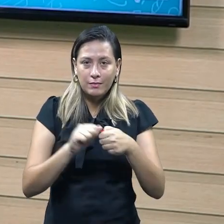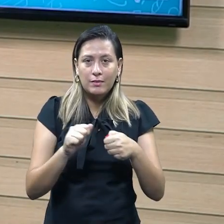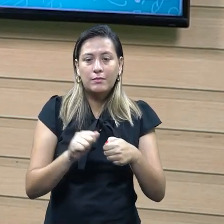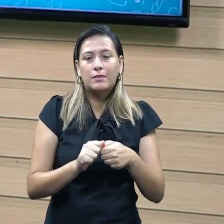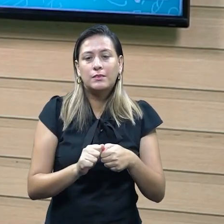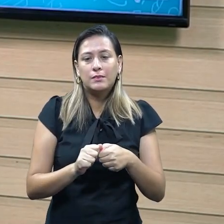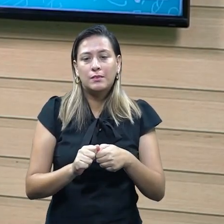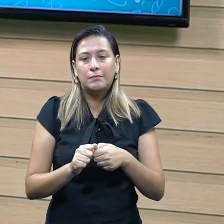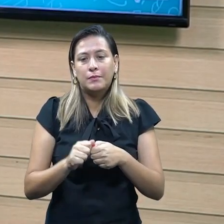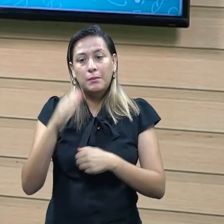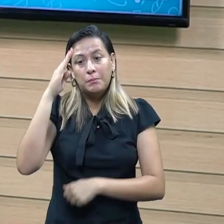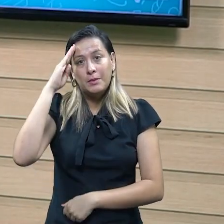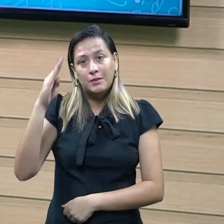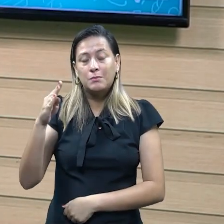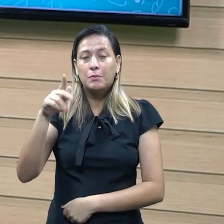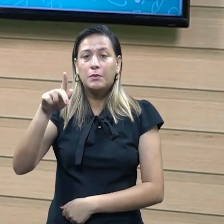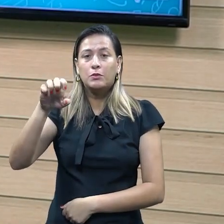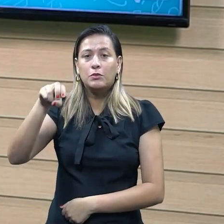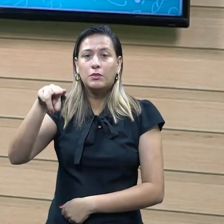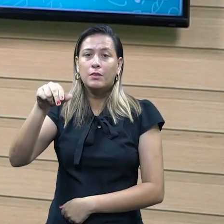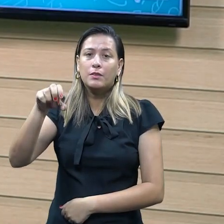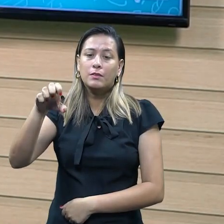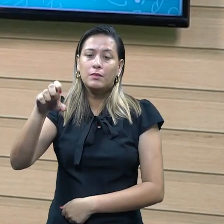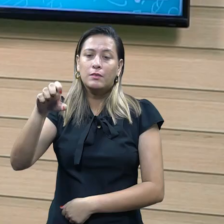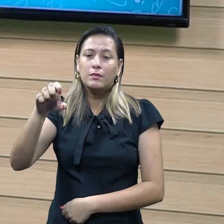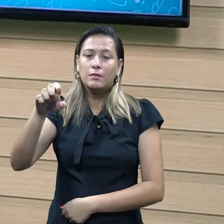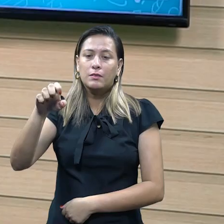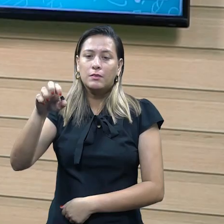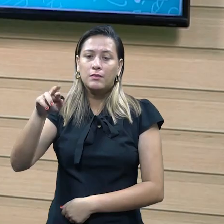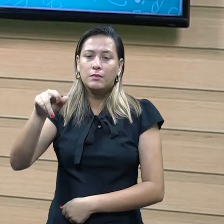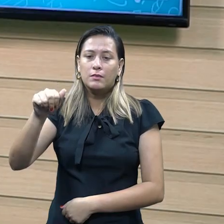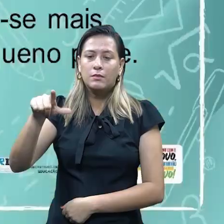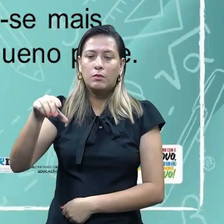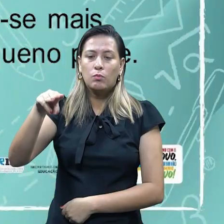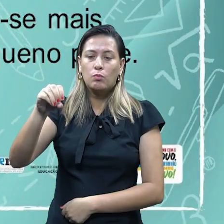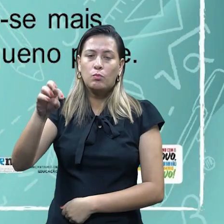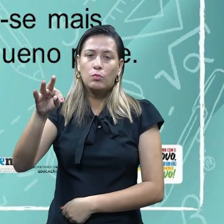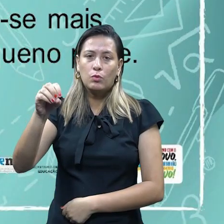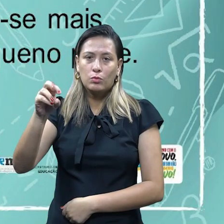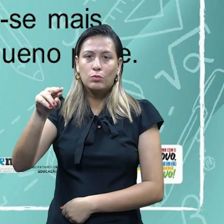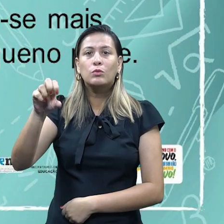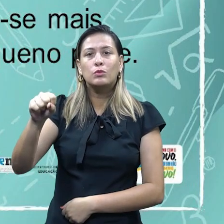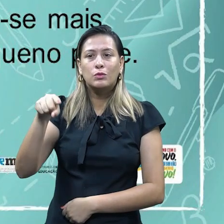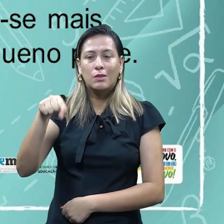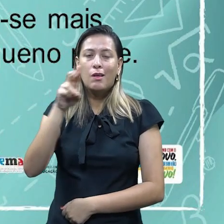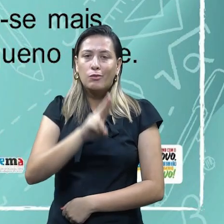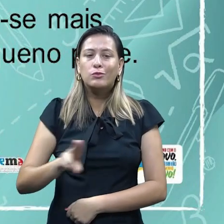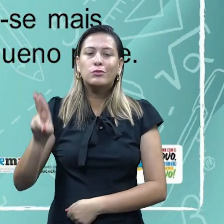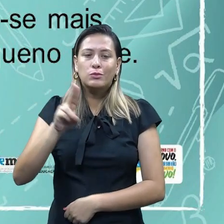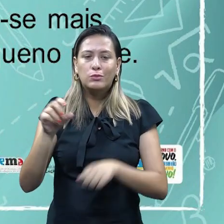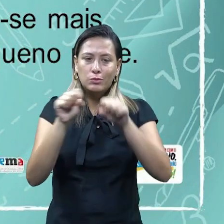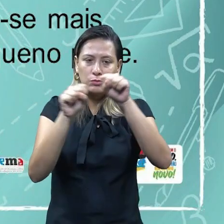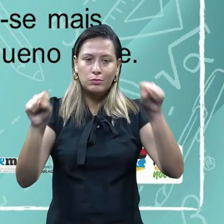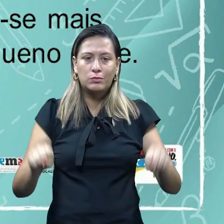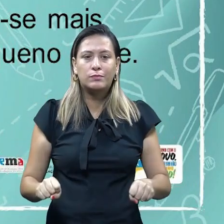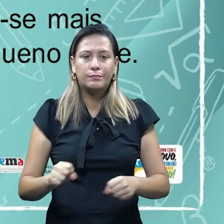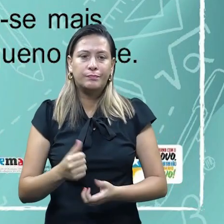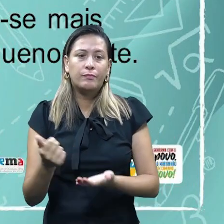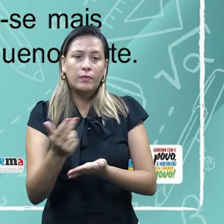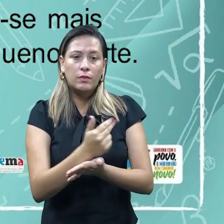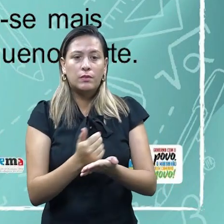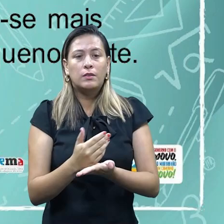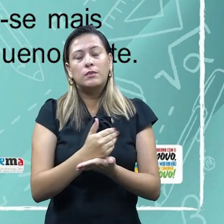a General Motors foi uma das que mais se utilizou desse sistema. Desenhos no CAD 2D